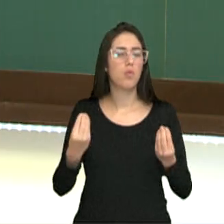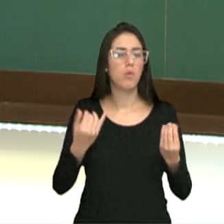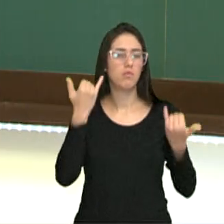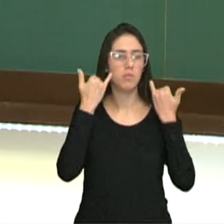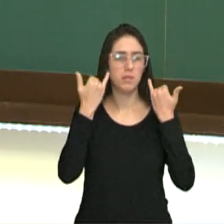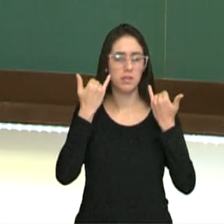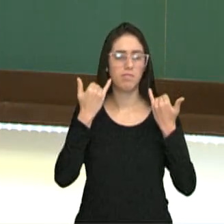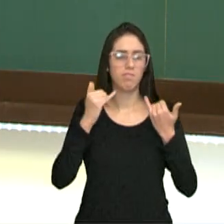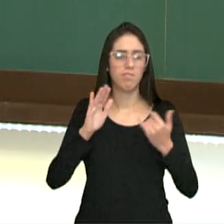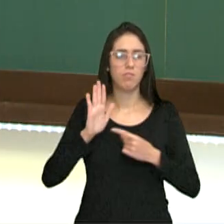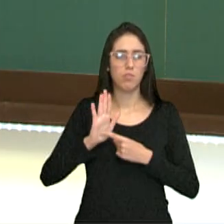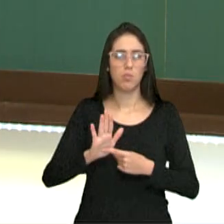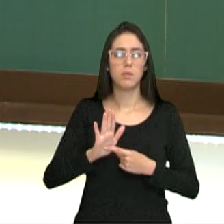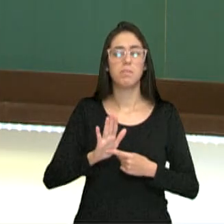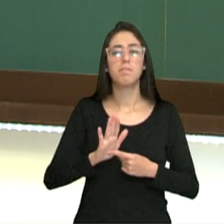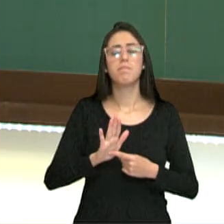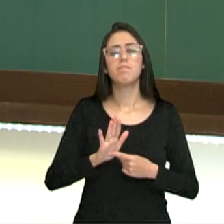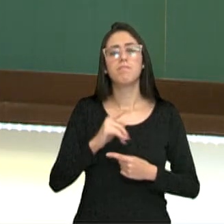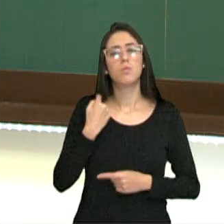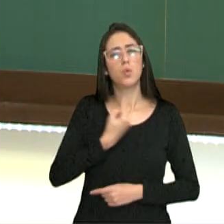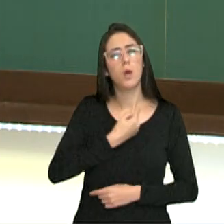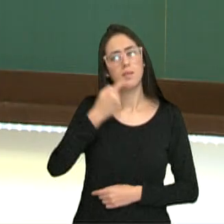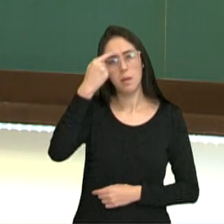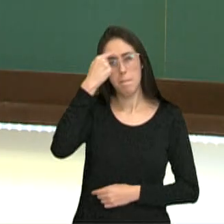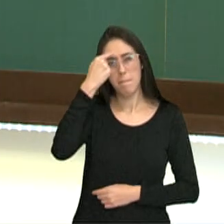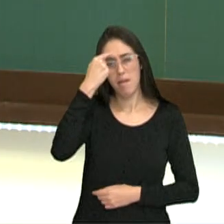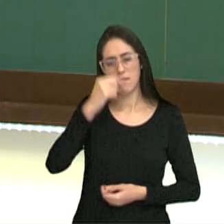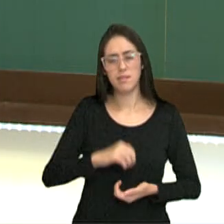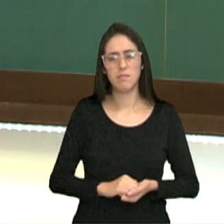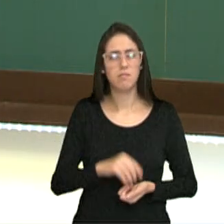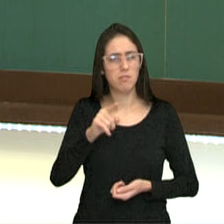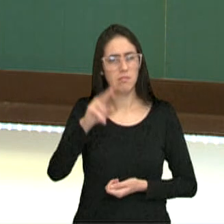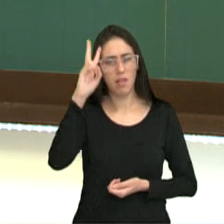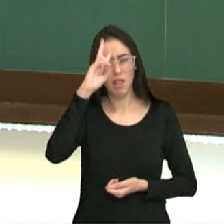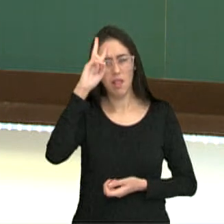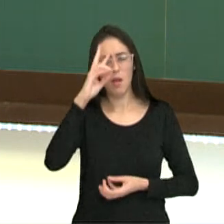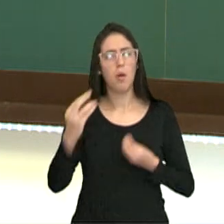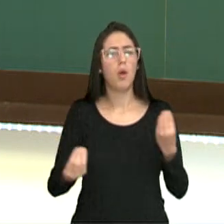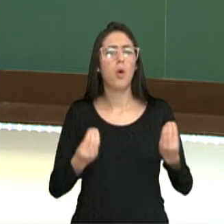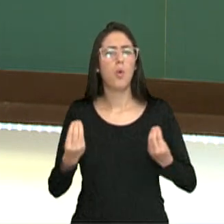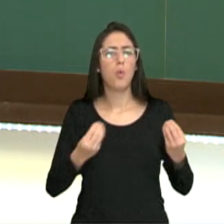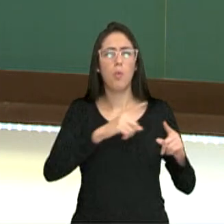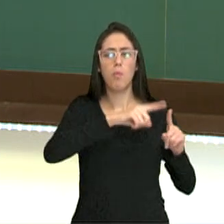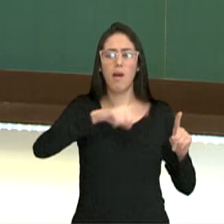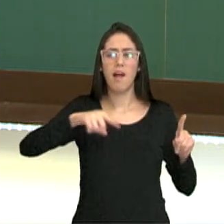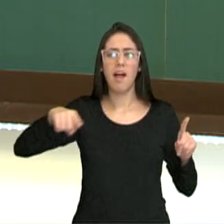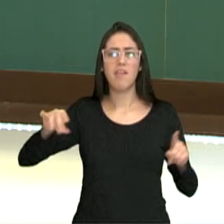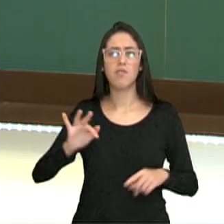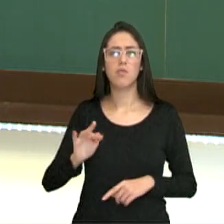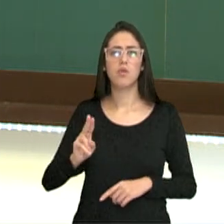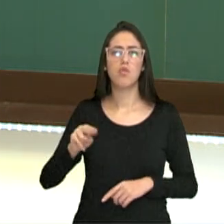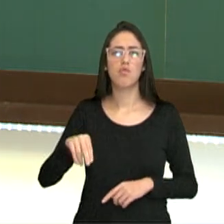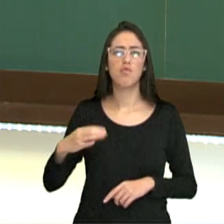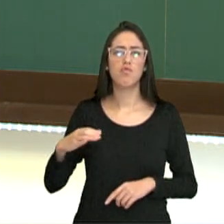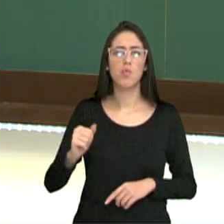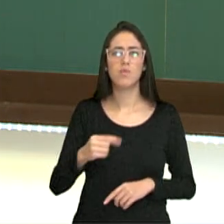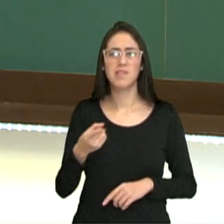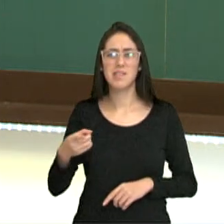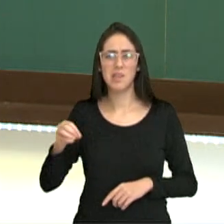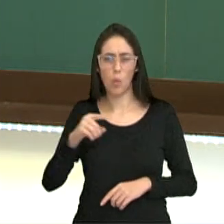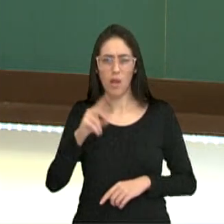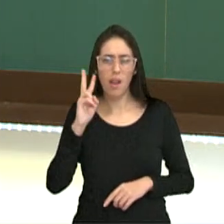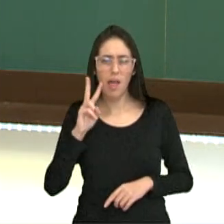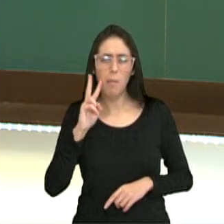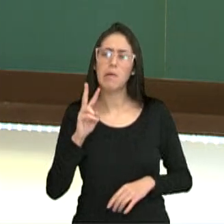cosseno. Então vamos pensar um pouquinho. Você lembra como construir o gráfico de uma função? Tenho certeza que sim,